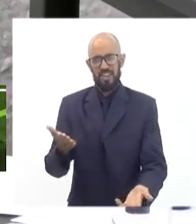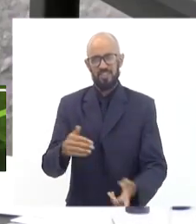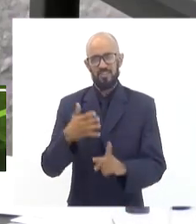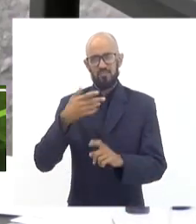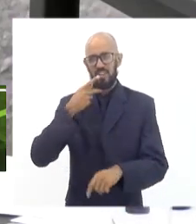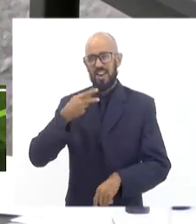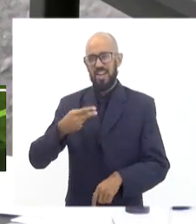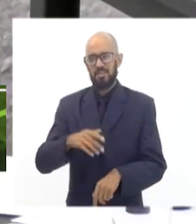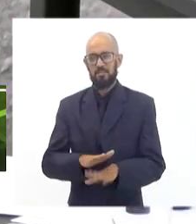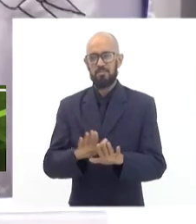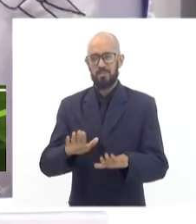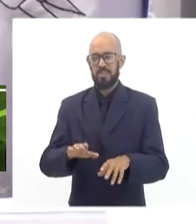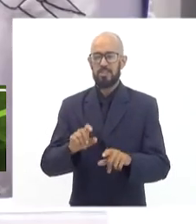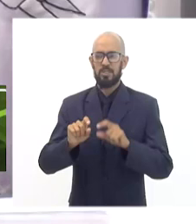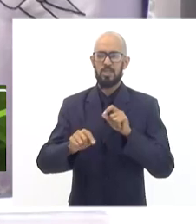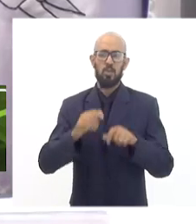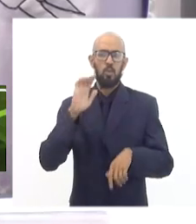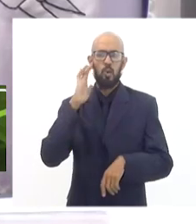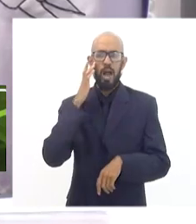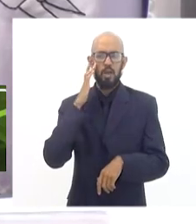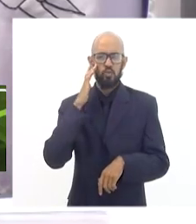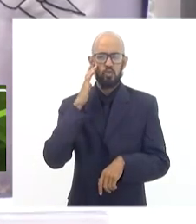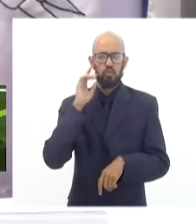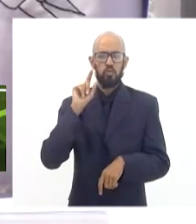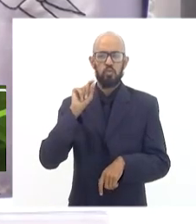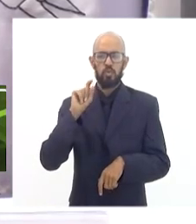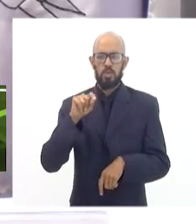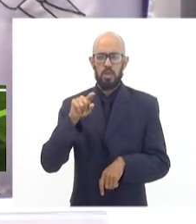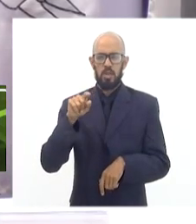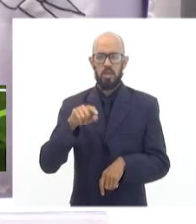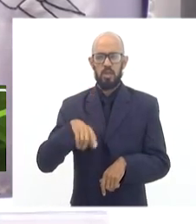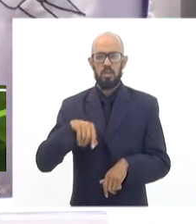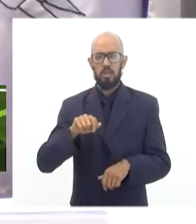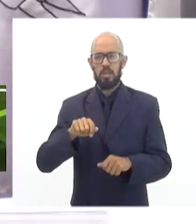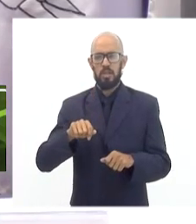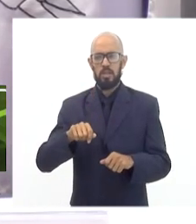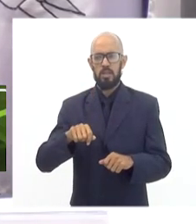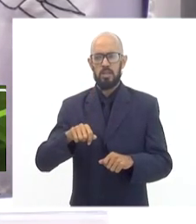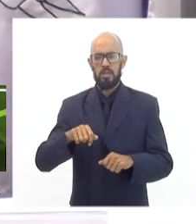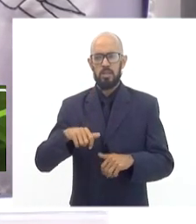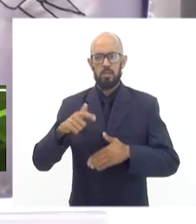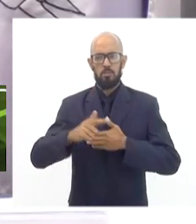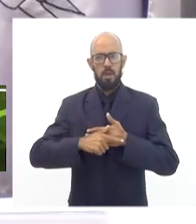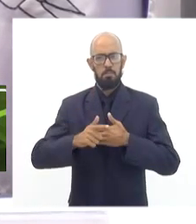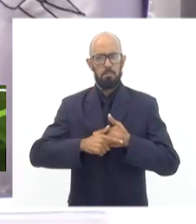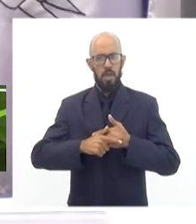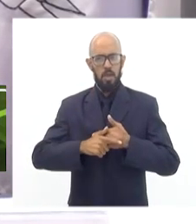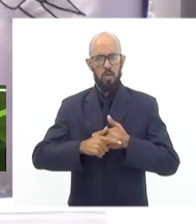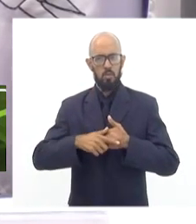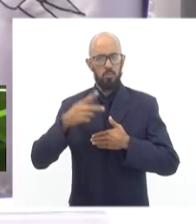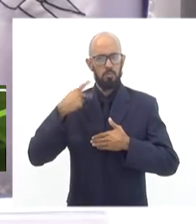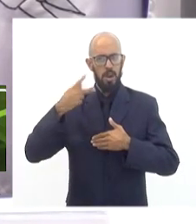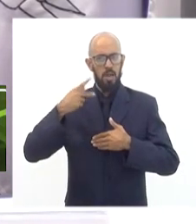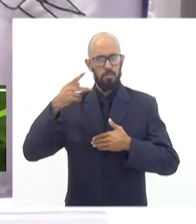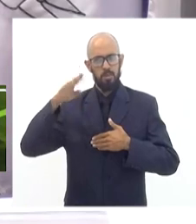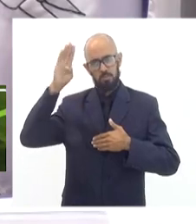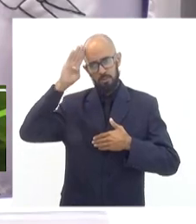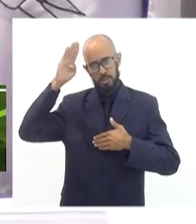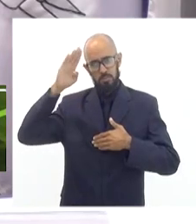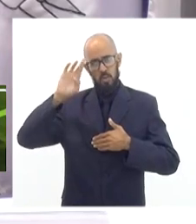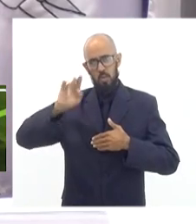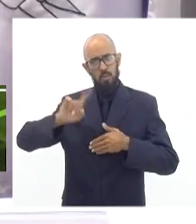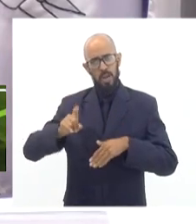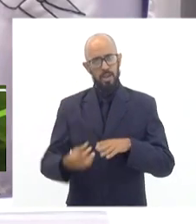mas eu não acho que a principal função do Parlamento seja leite lá